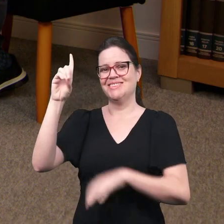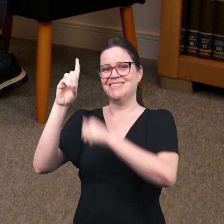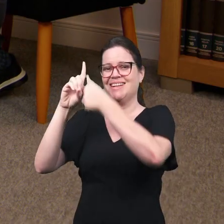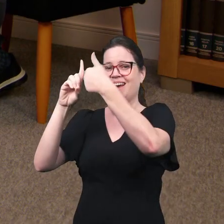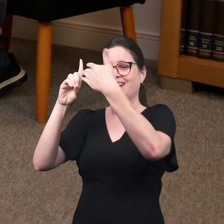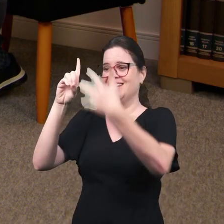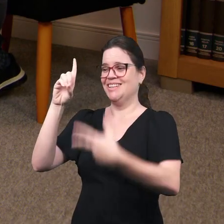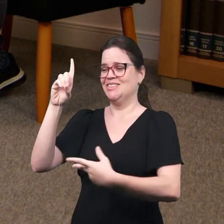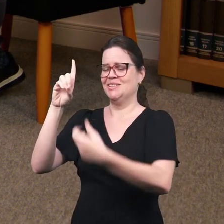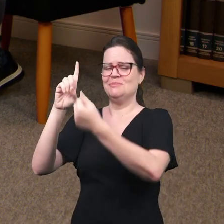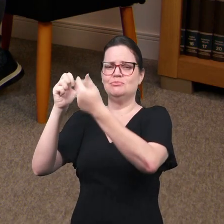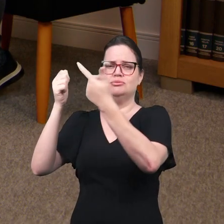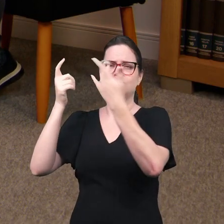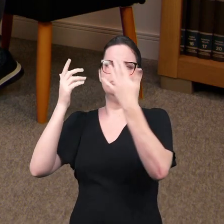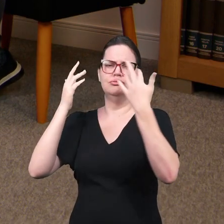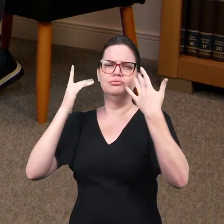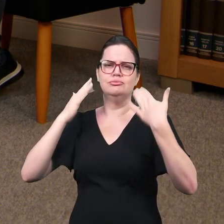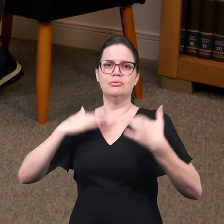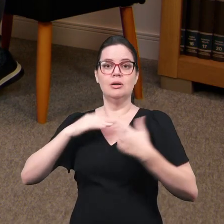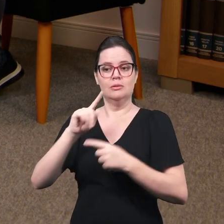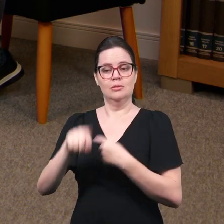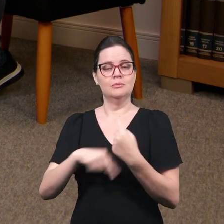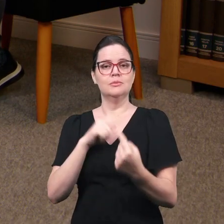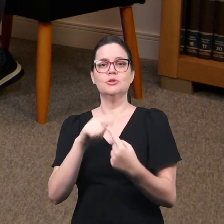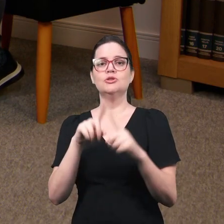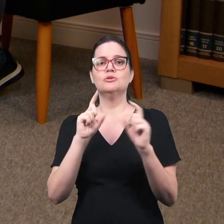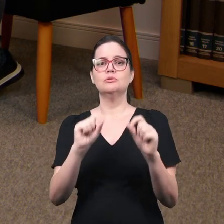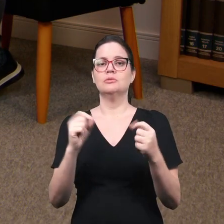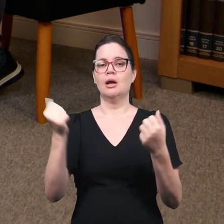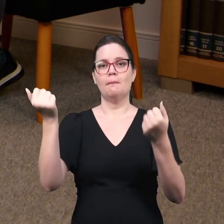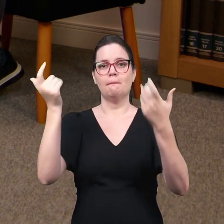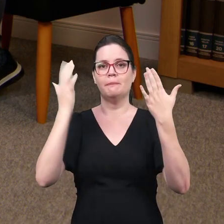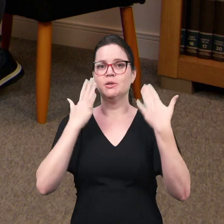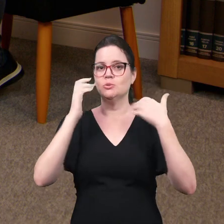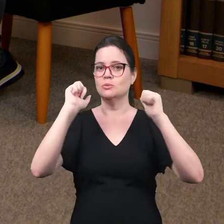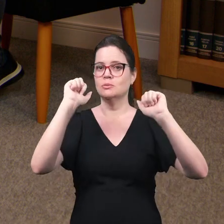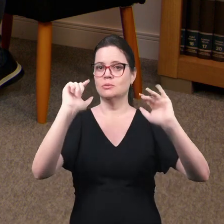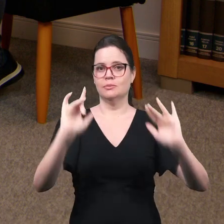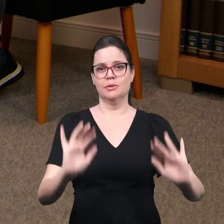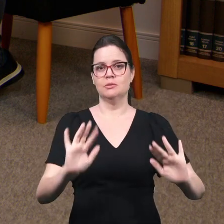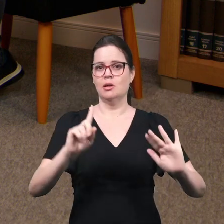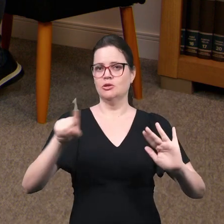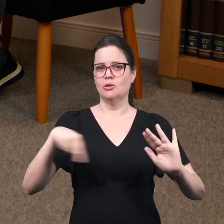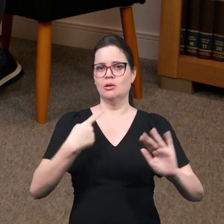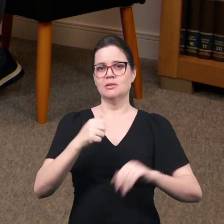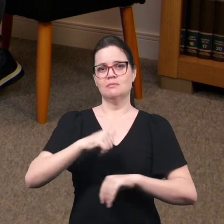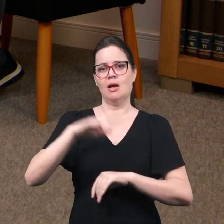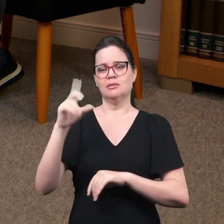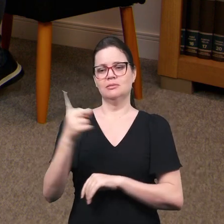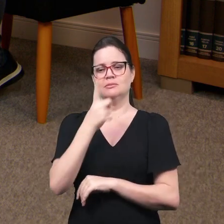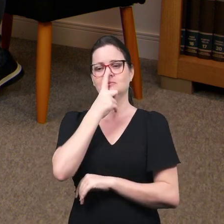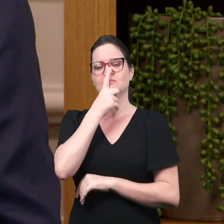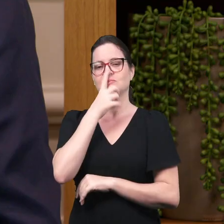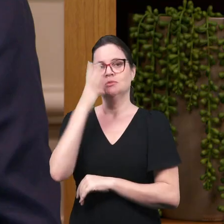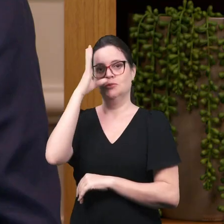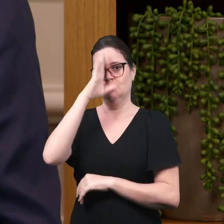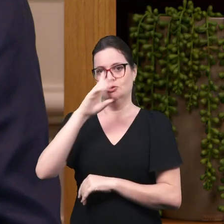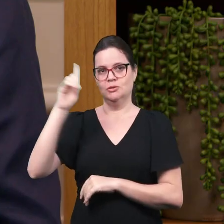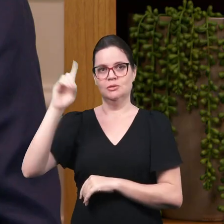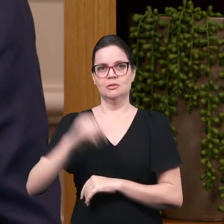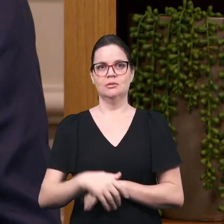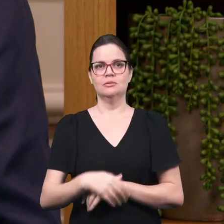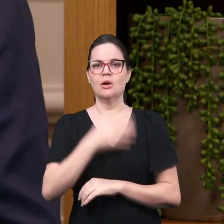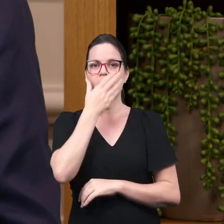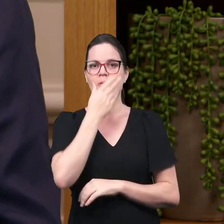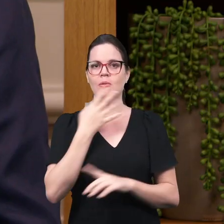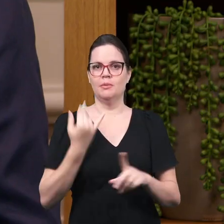atributos, eles têm um objetivo que é nos abençoar, Sim. que é nos aproximar mais de Deus. O profeta